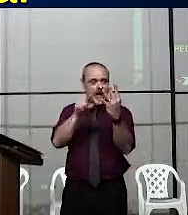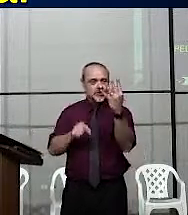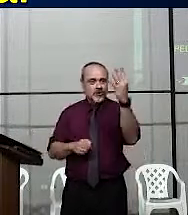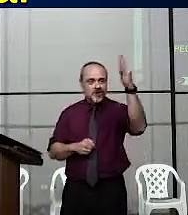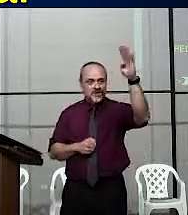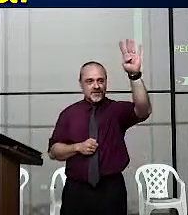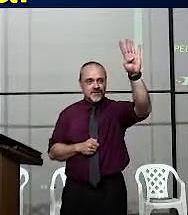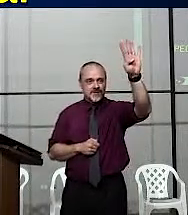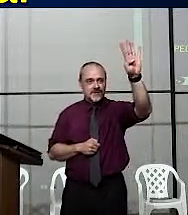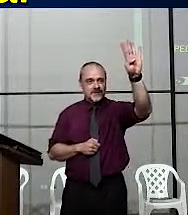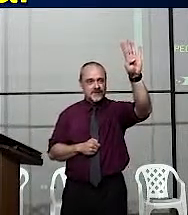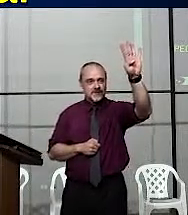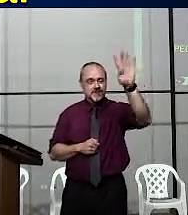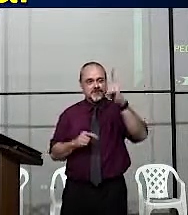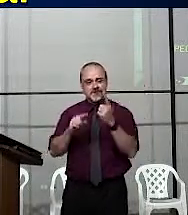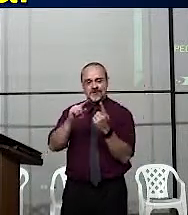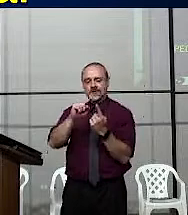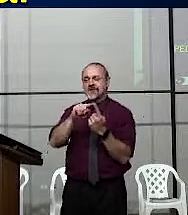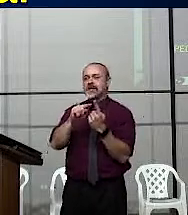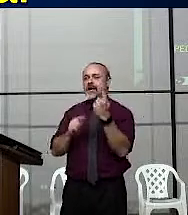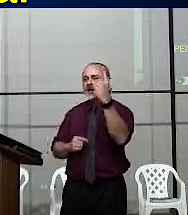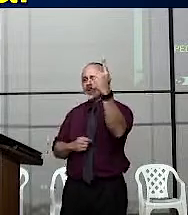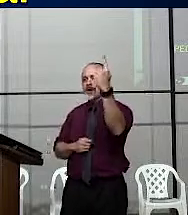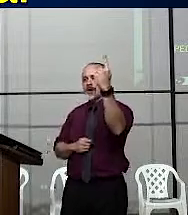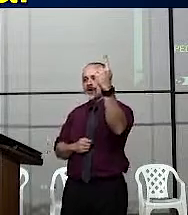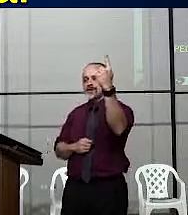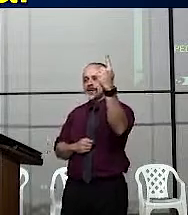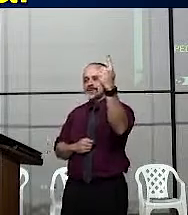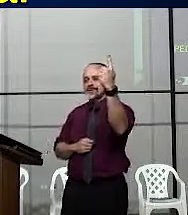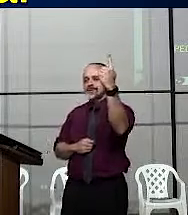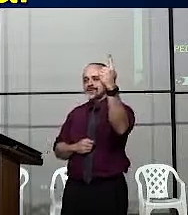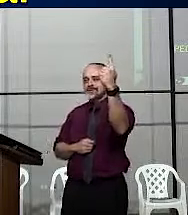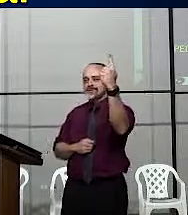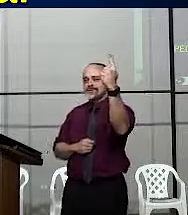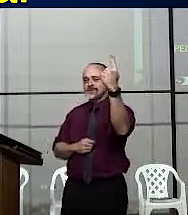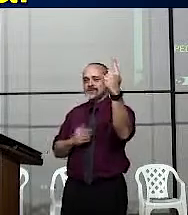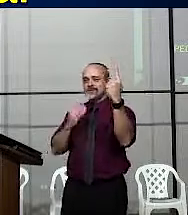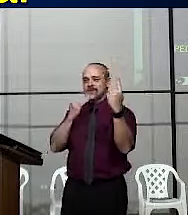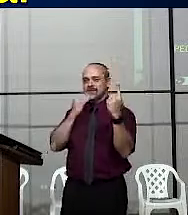Essas 4 coisas. O que é a primeira coisa?